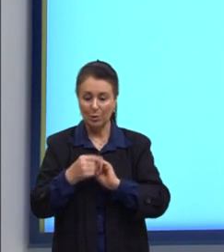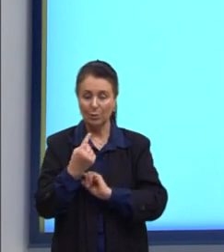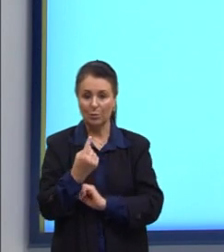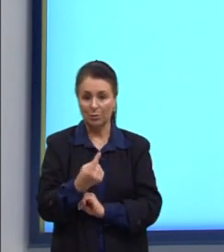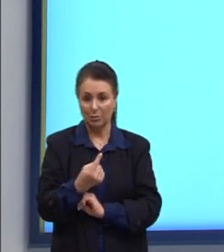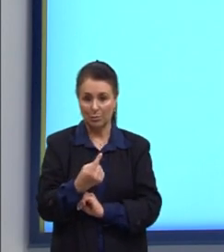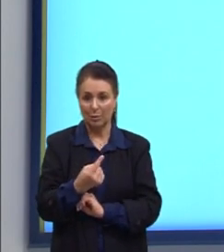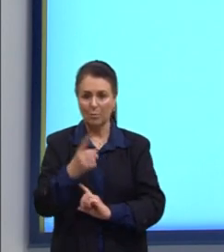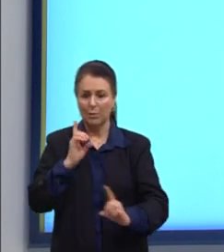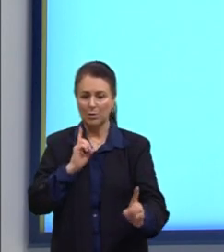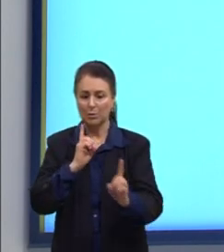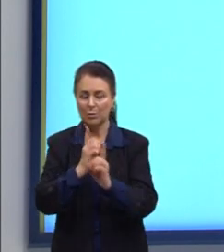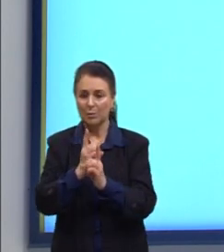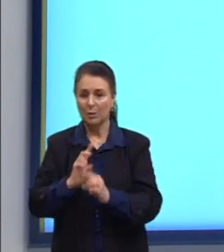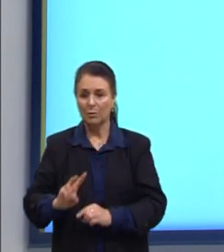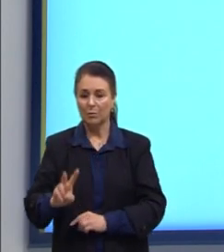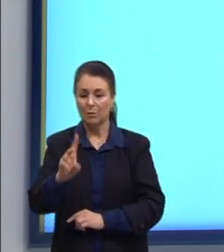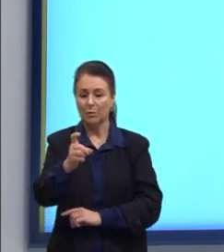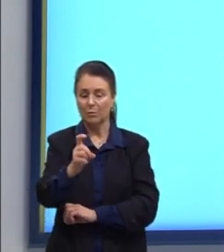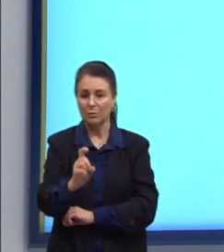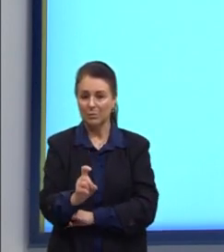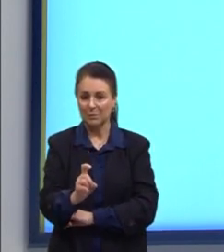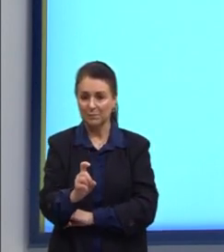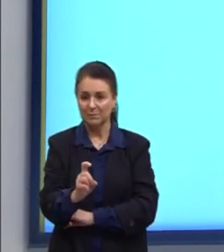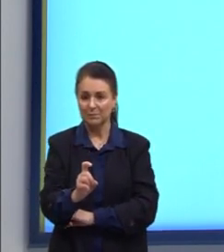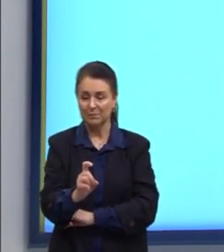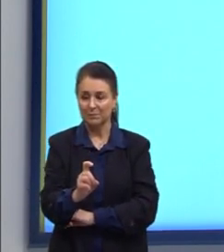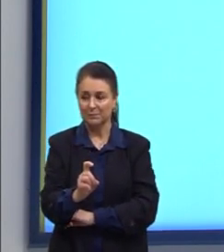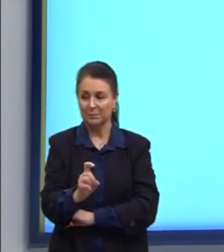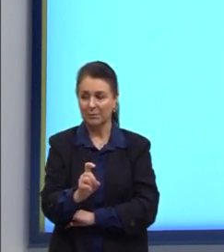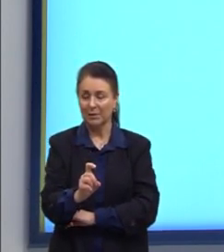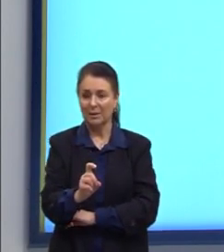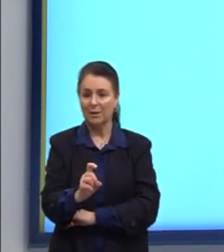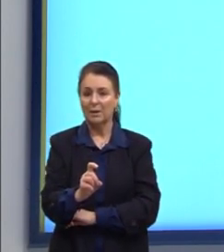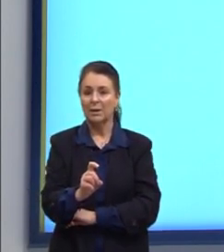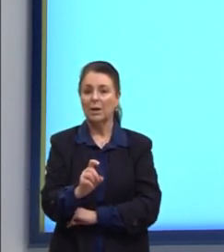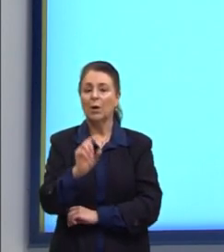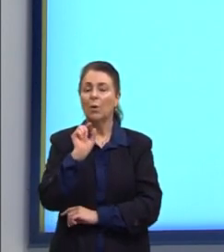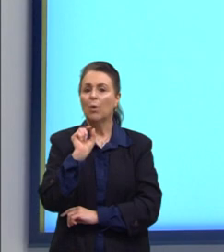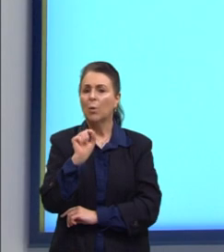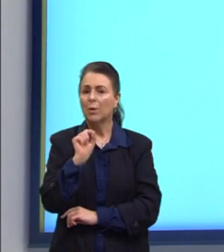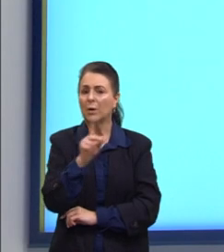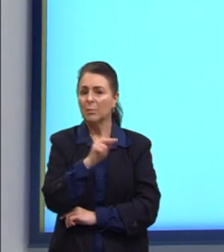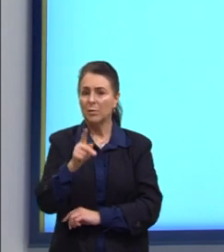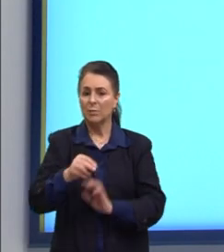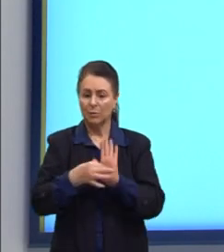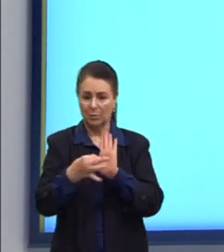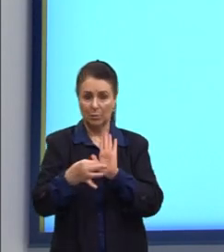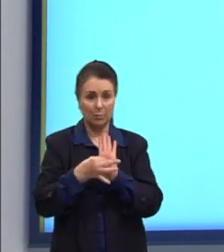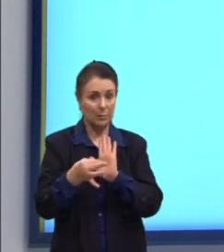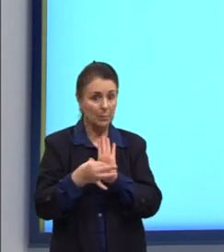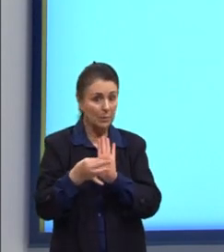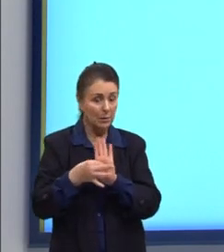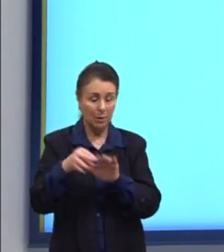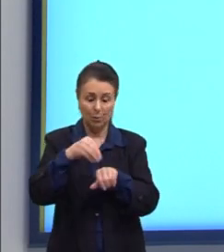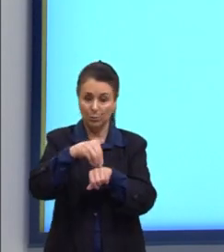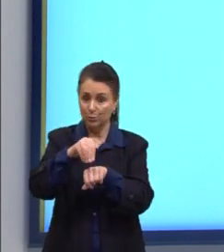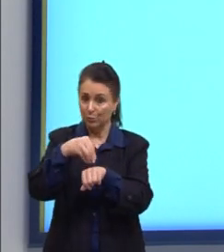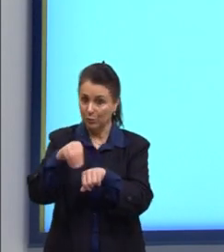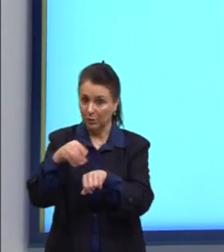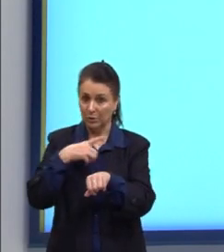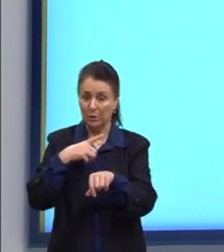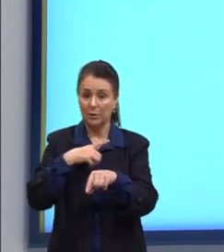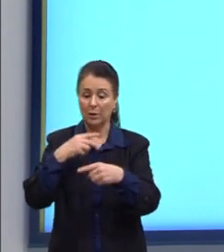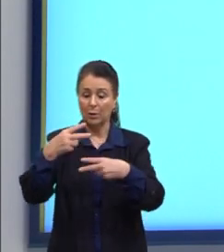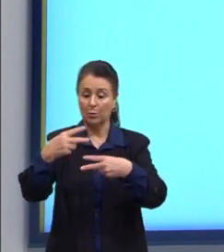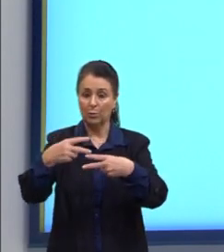para descobrir o valor do X Tá o que que eu deixo para vocês também de sugestão se tem ali o